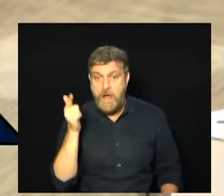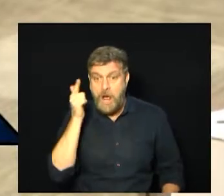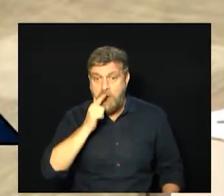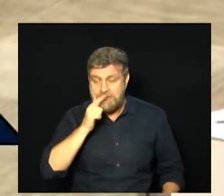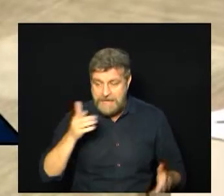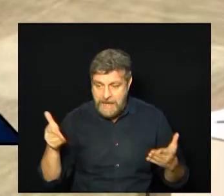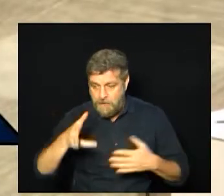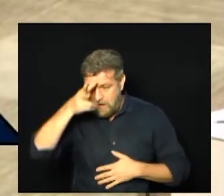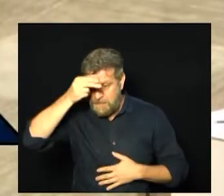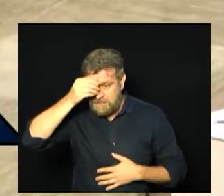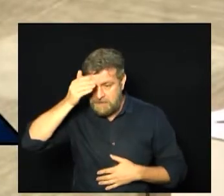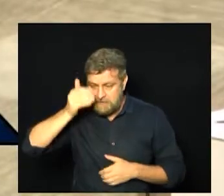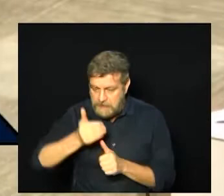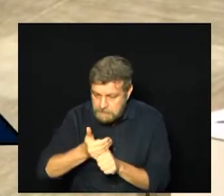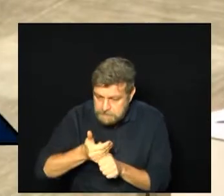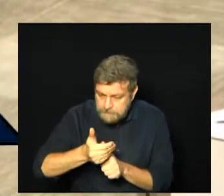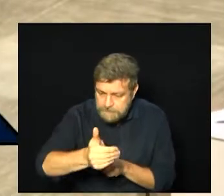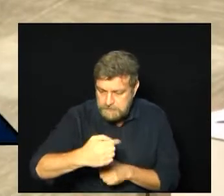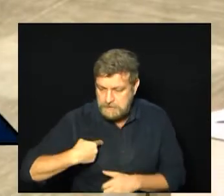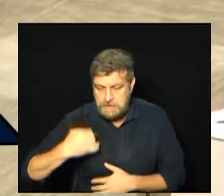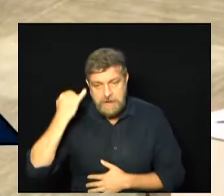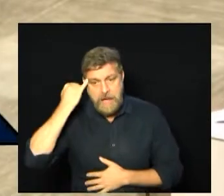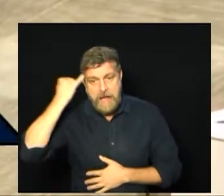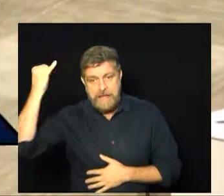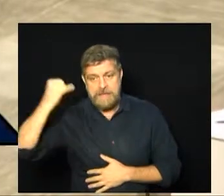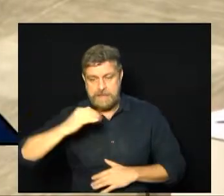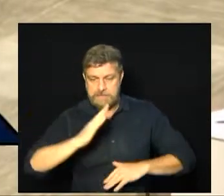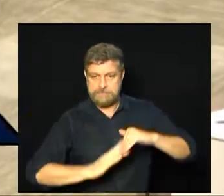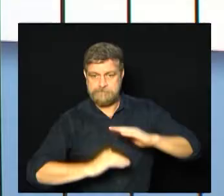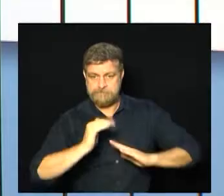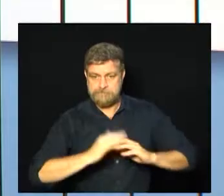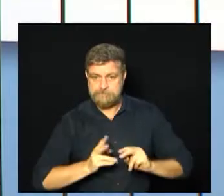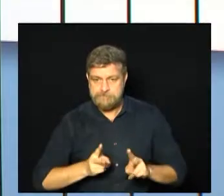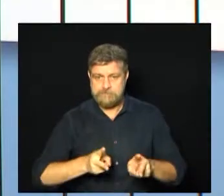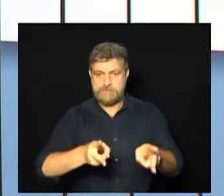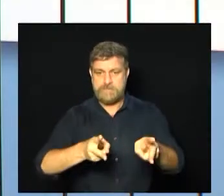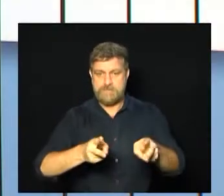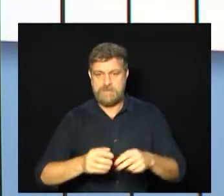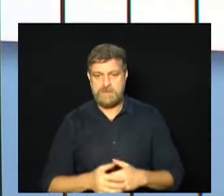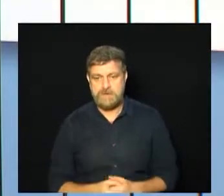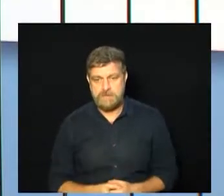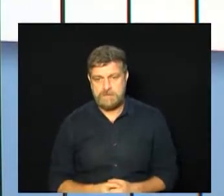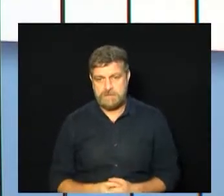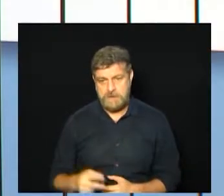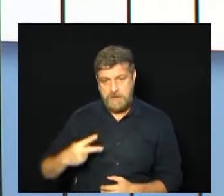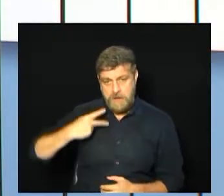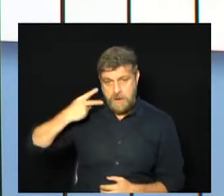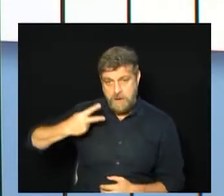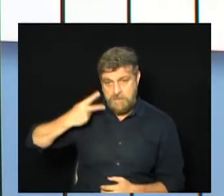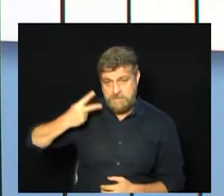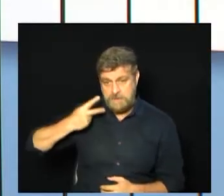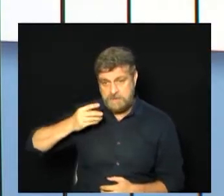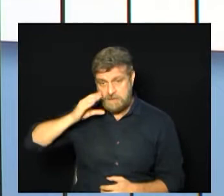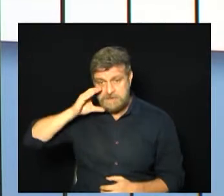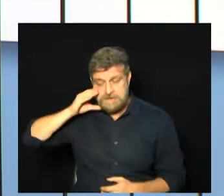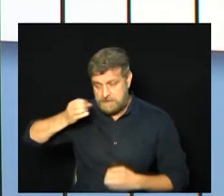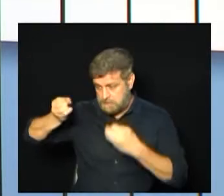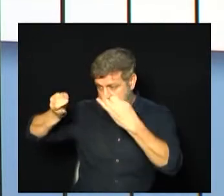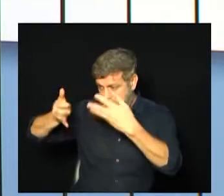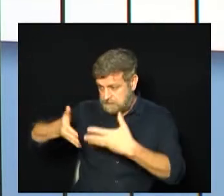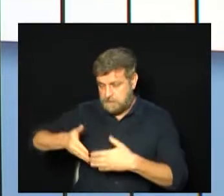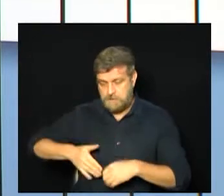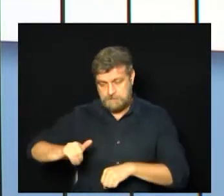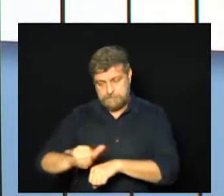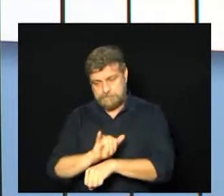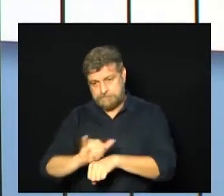prefeito Dário, que essa nossa ideia prevalecesse. O vereador salientou a importância da medida